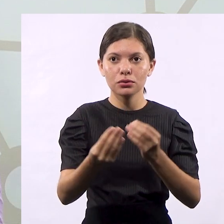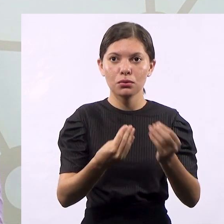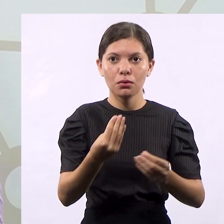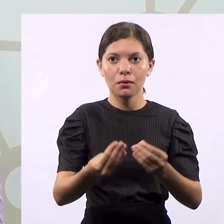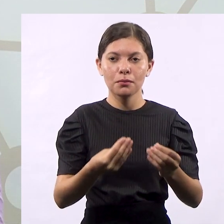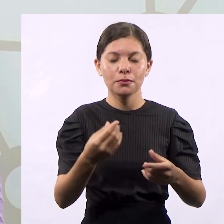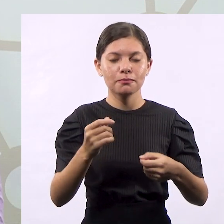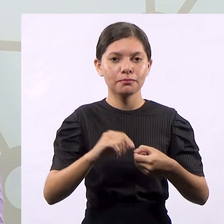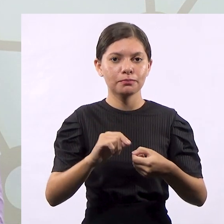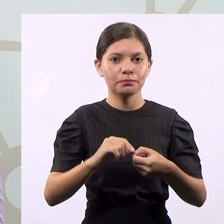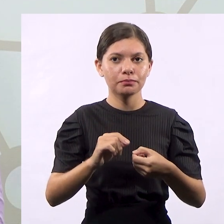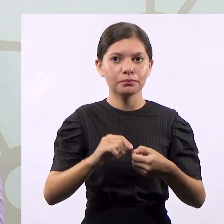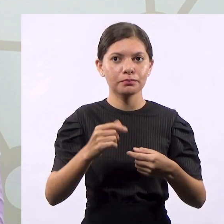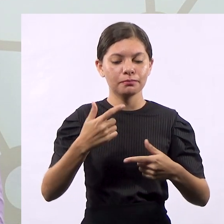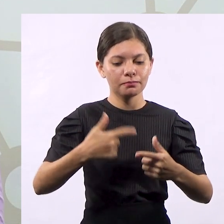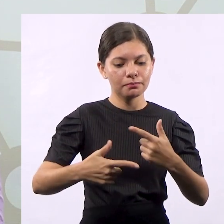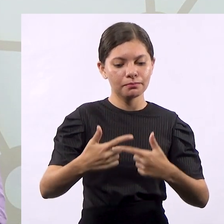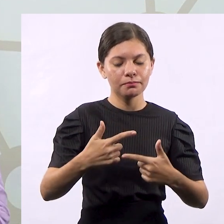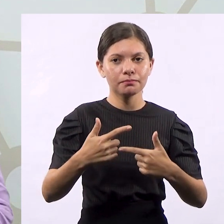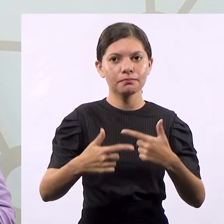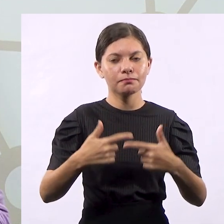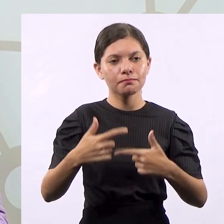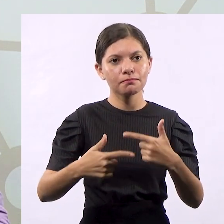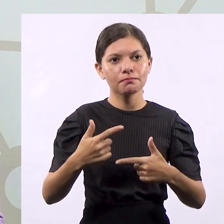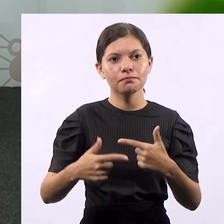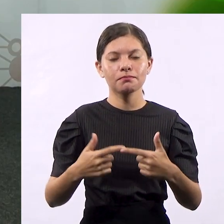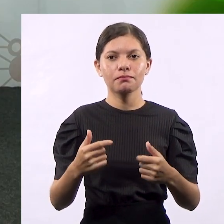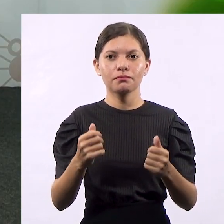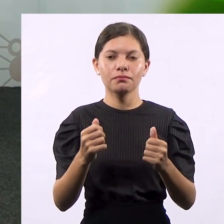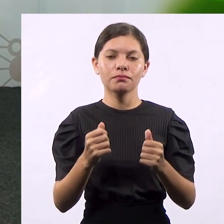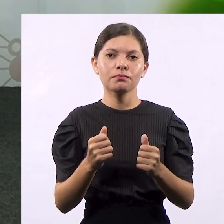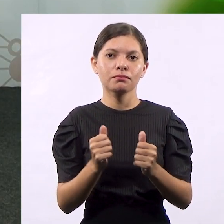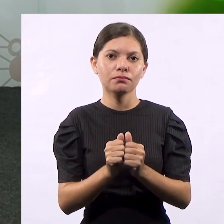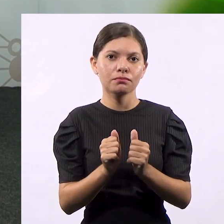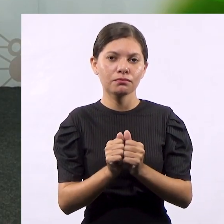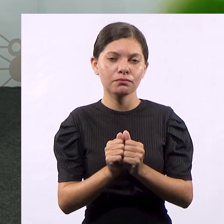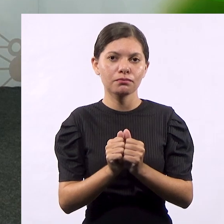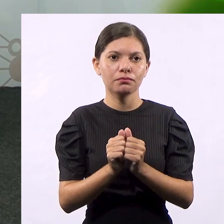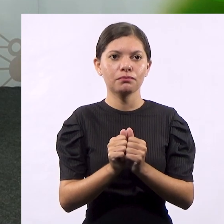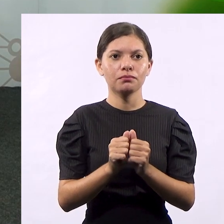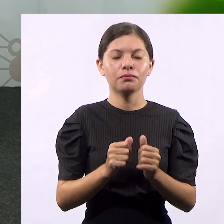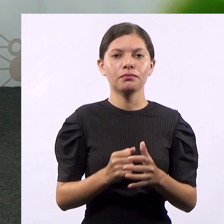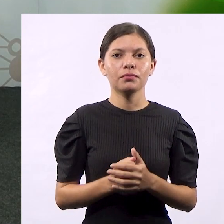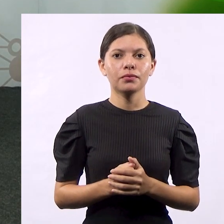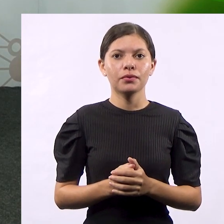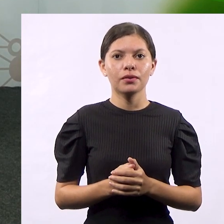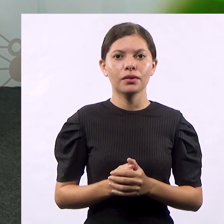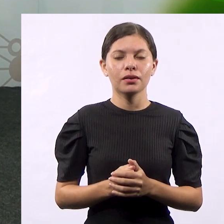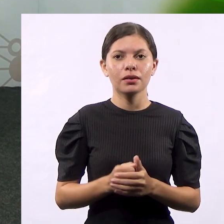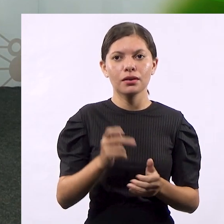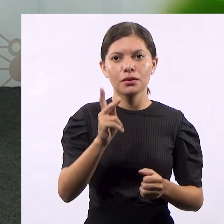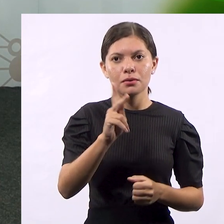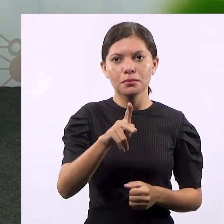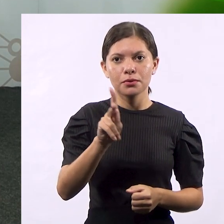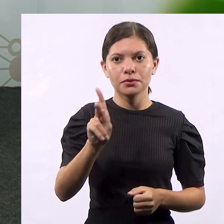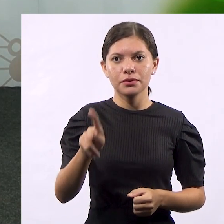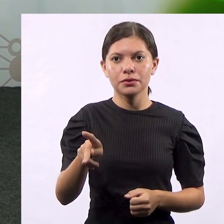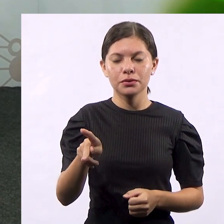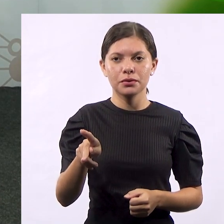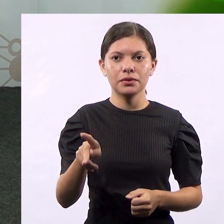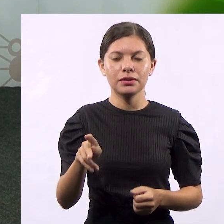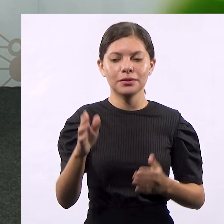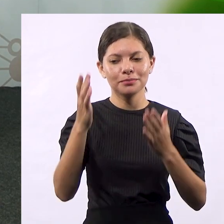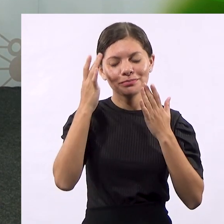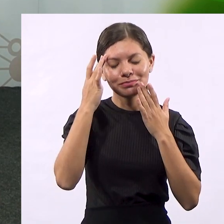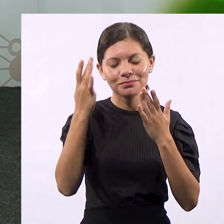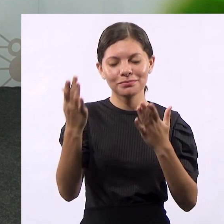o trabalho integrador. Hoje nós estamos recebendo a professora Thelma e o professor Valderson. Professores,